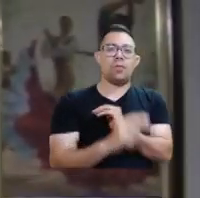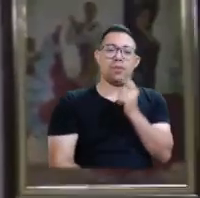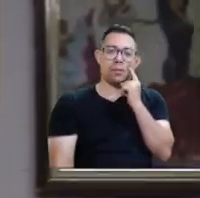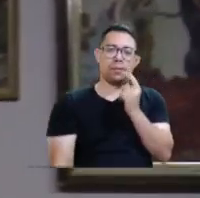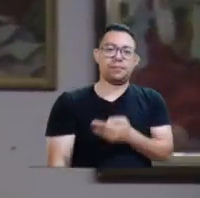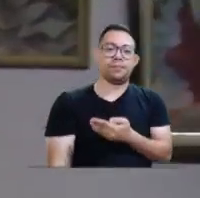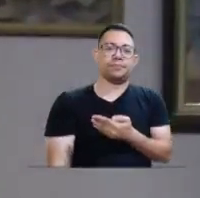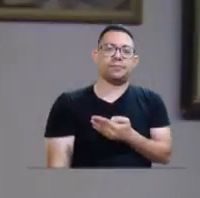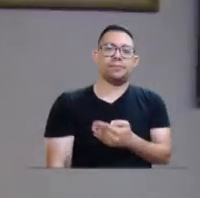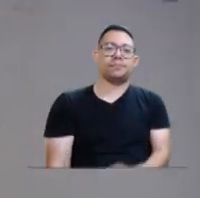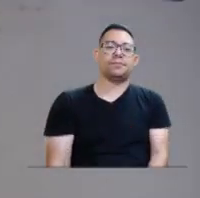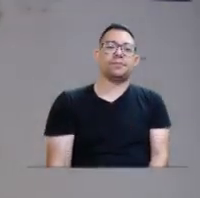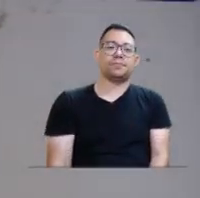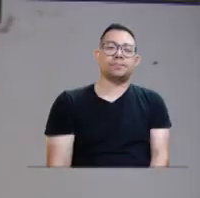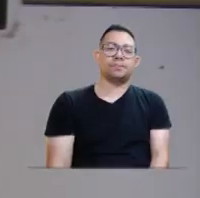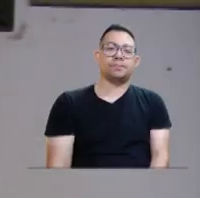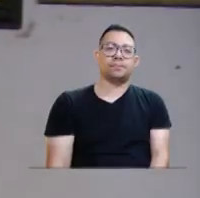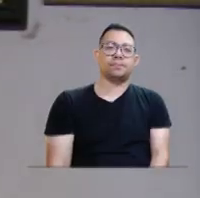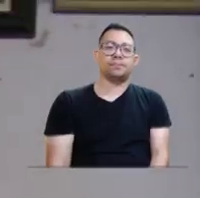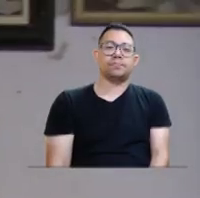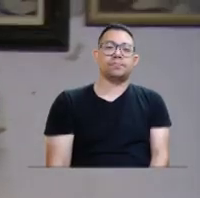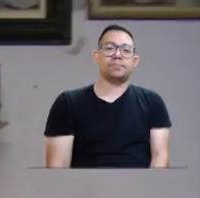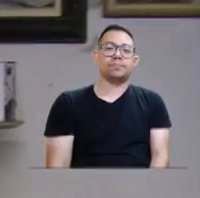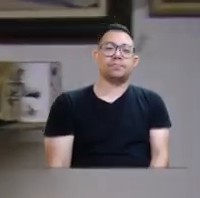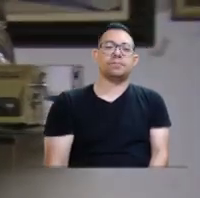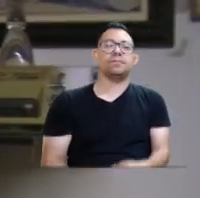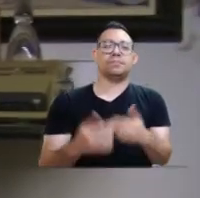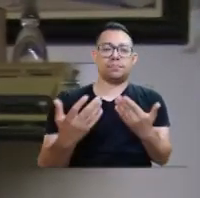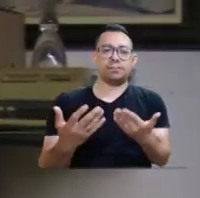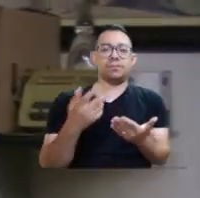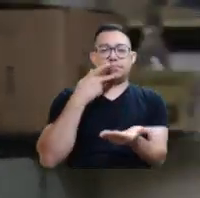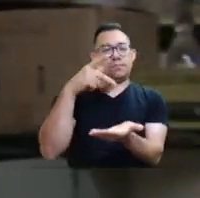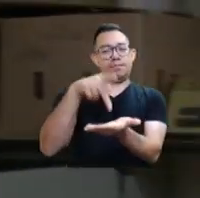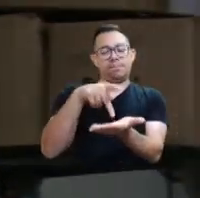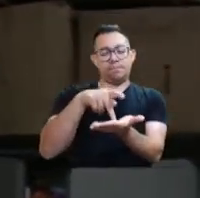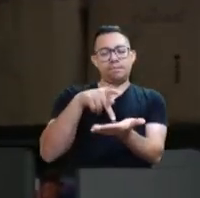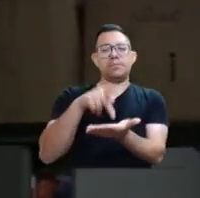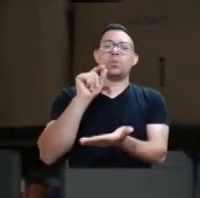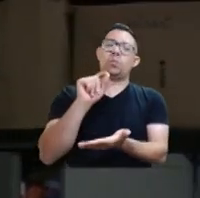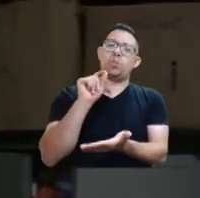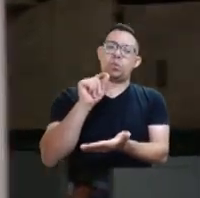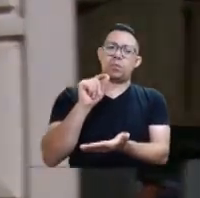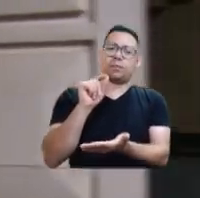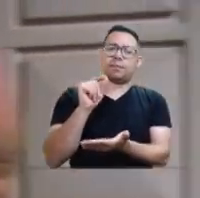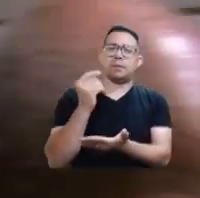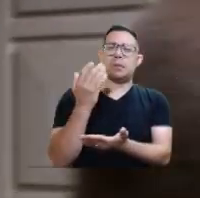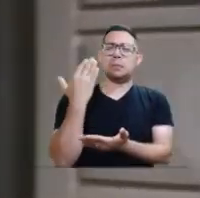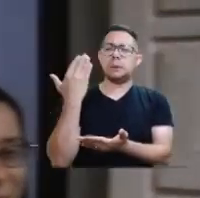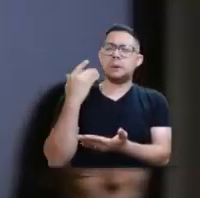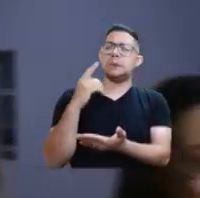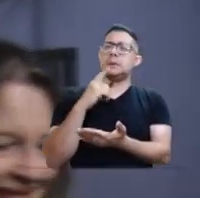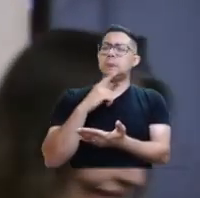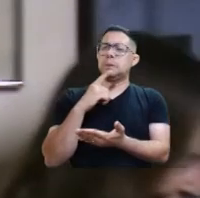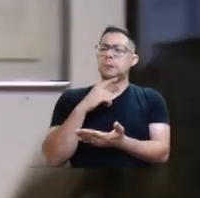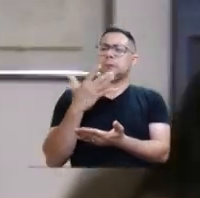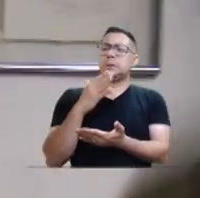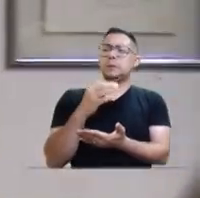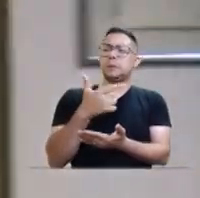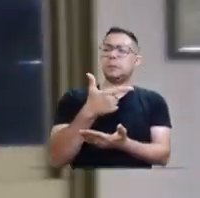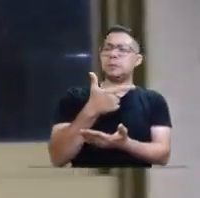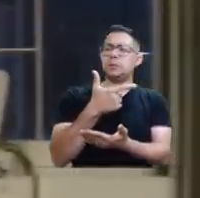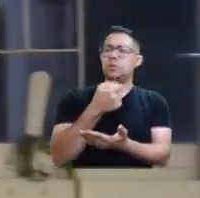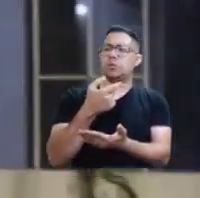ele criou gramofone, que está aí até hoje. Na verdade, para você, eu já nessas